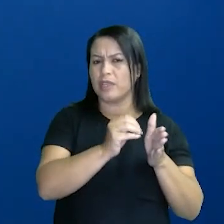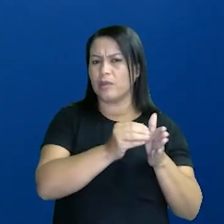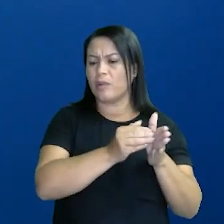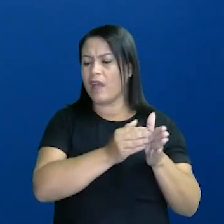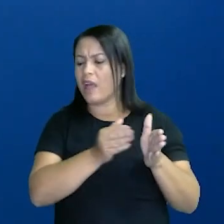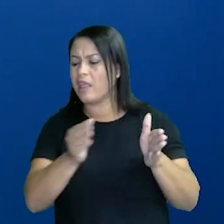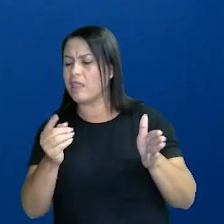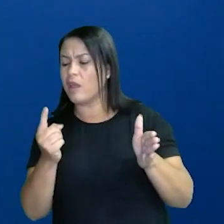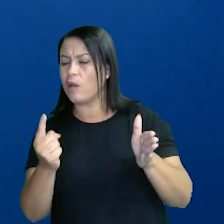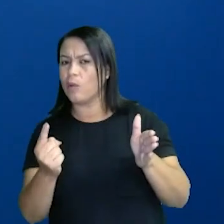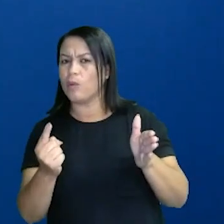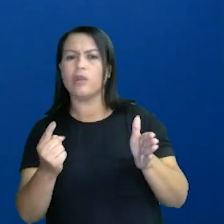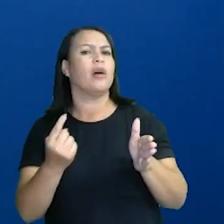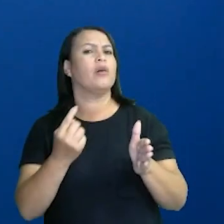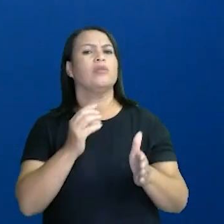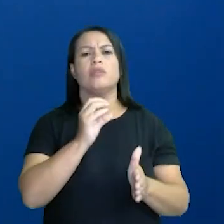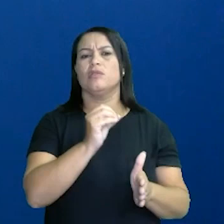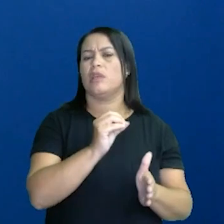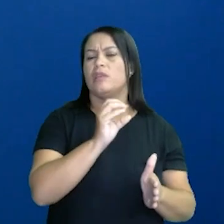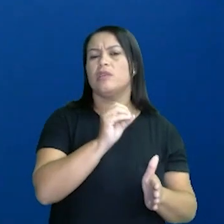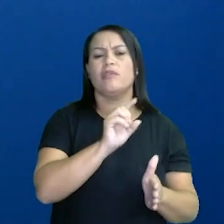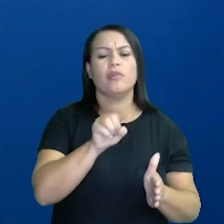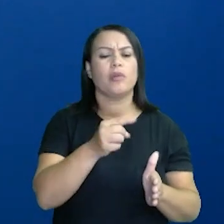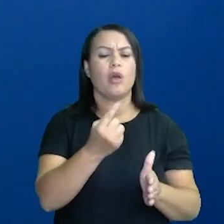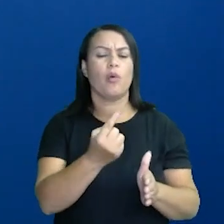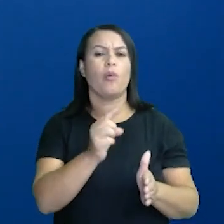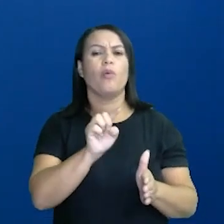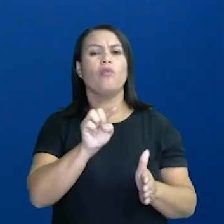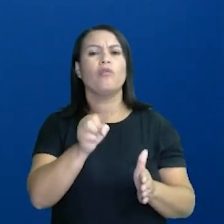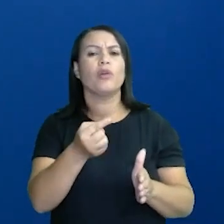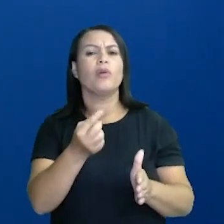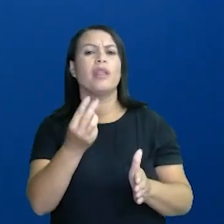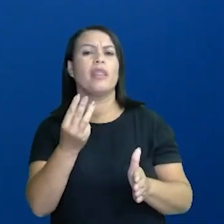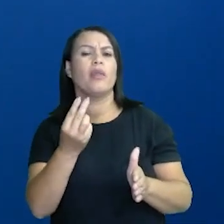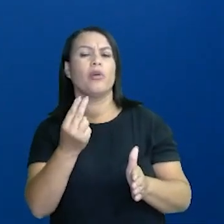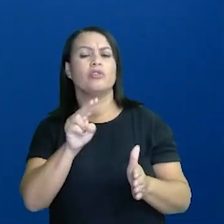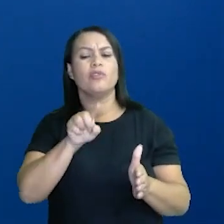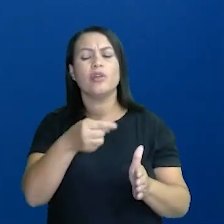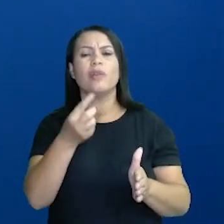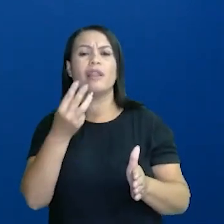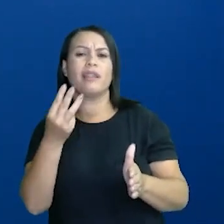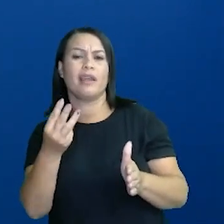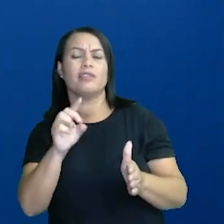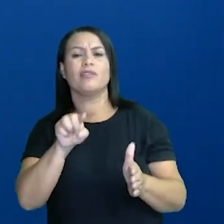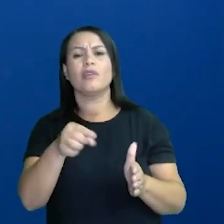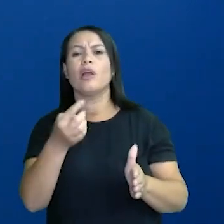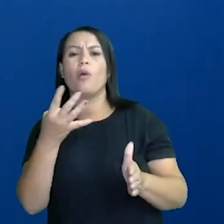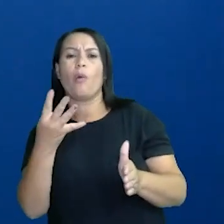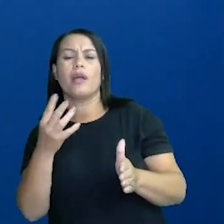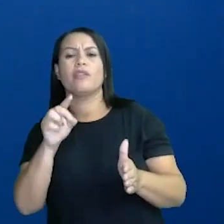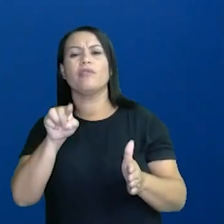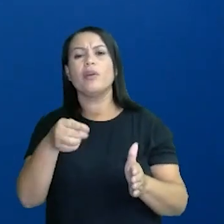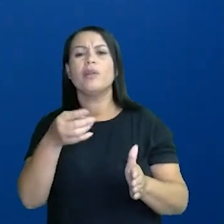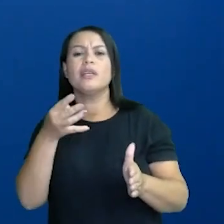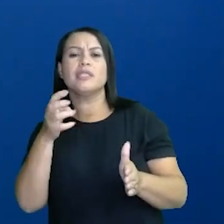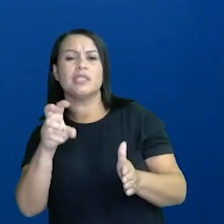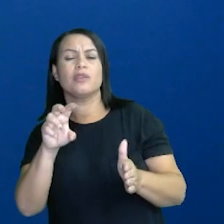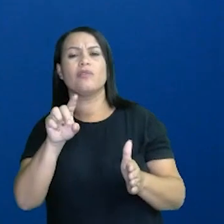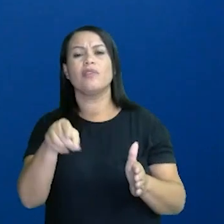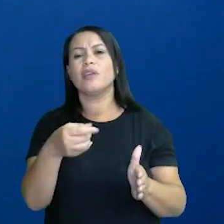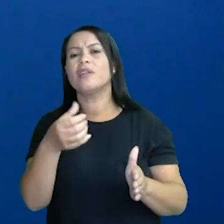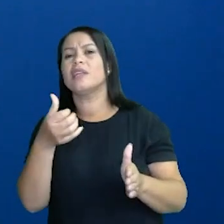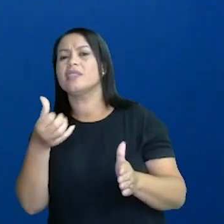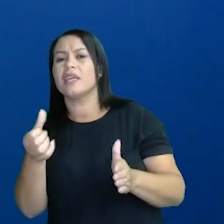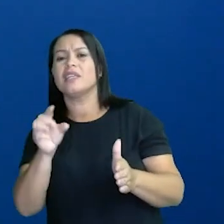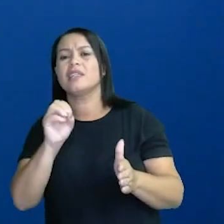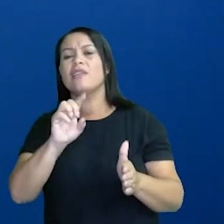Não. Tem o 0, tem o 0,1, tem o 0,2, tem o 0,3, tem o 0,4, 0,5,